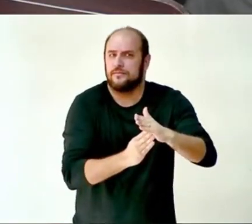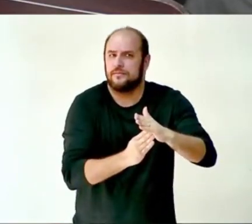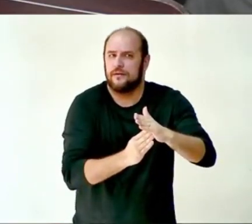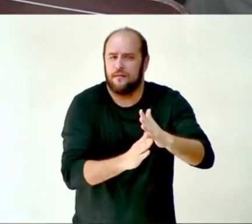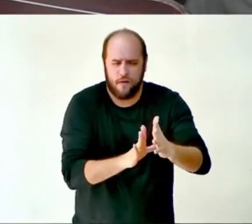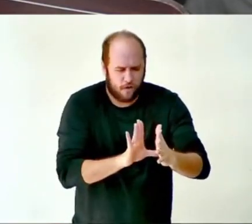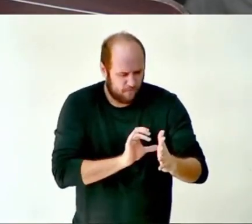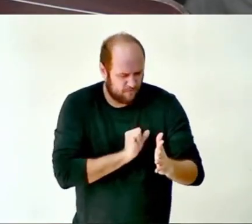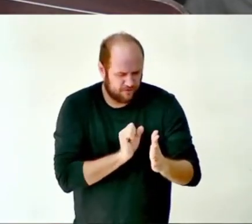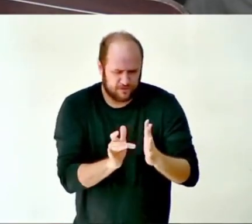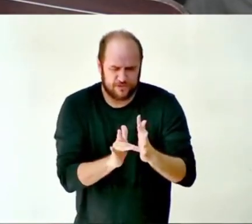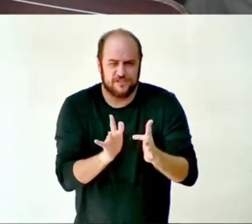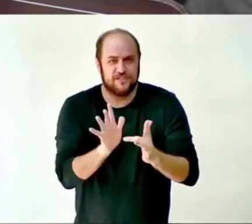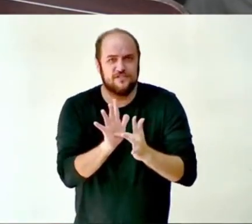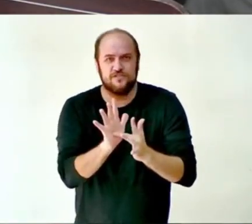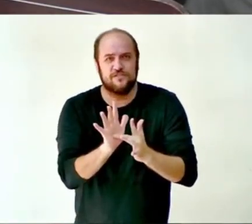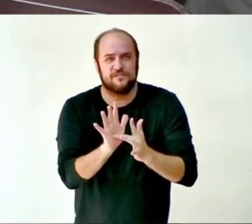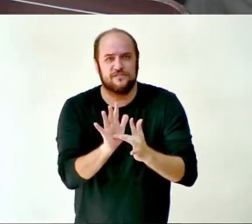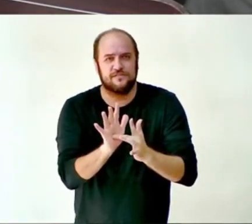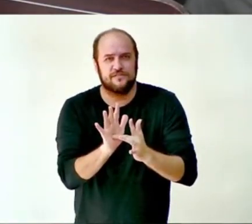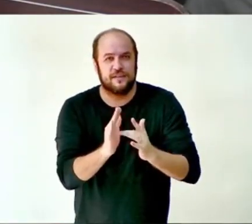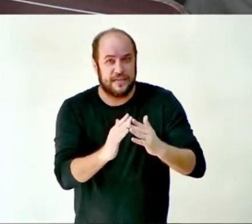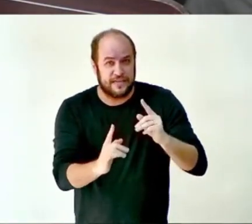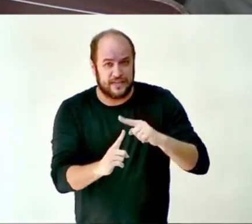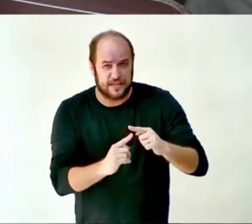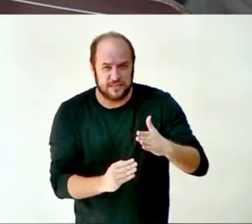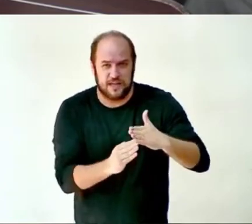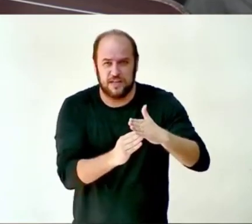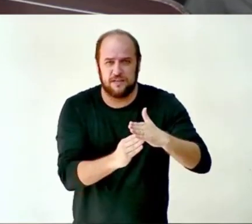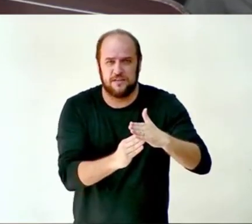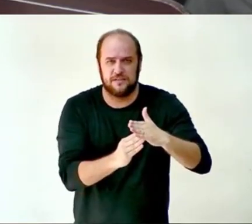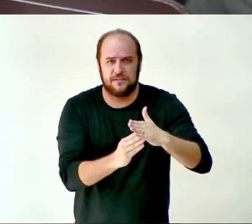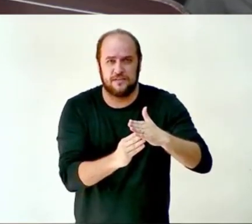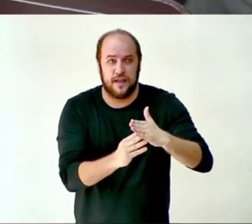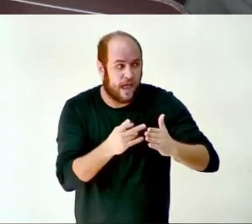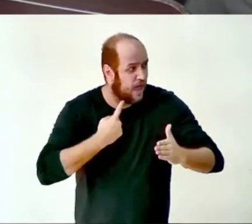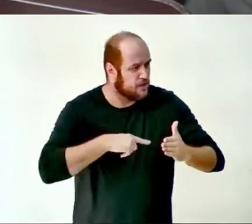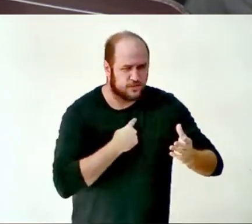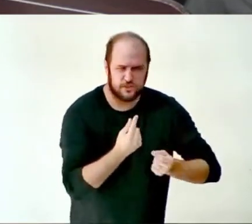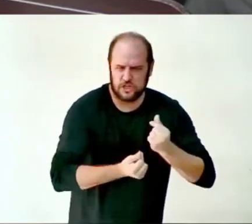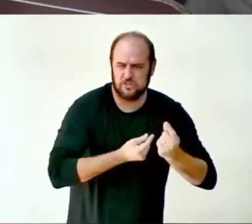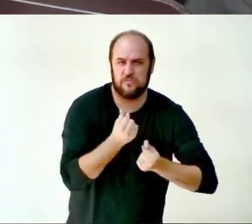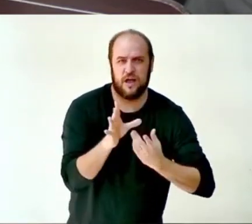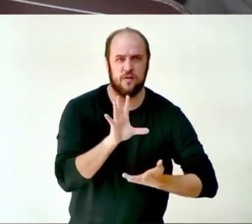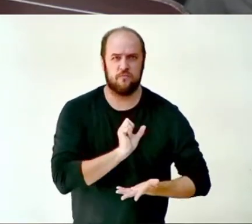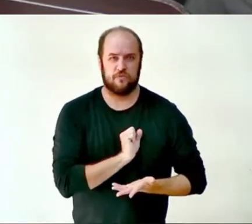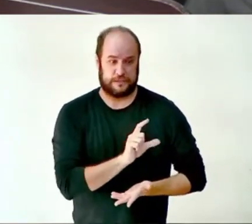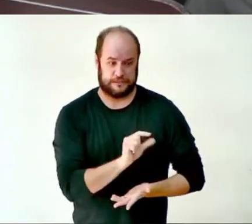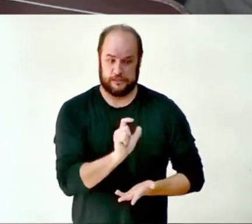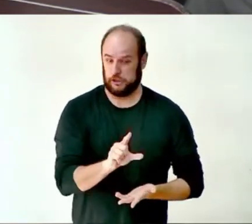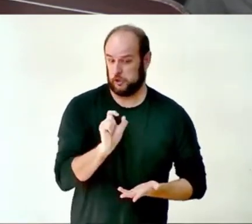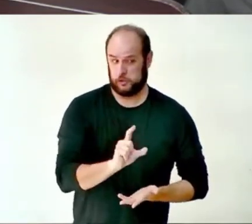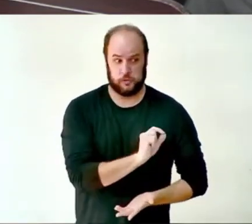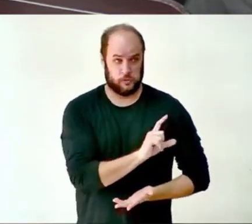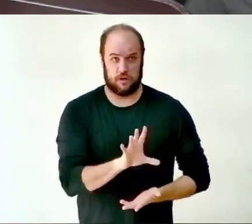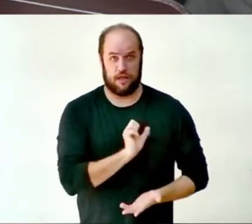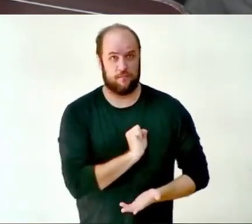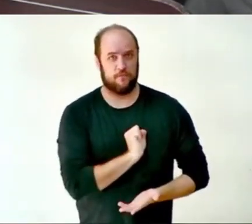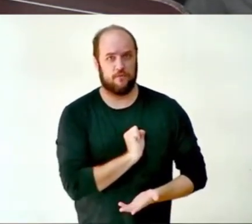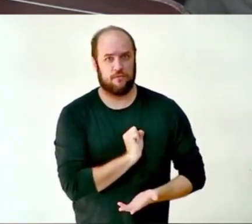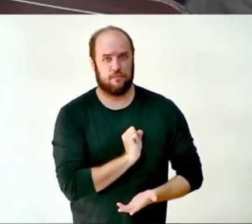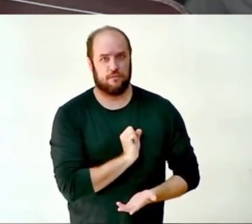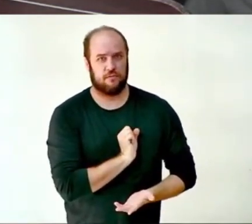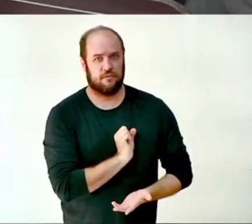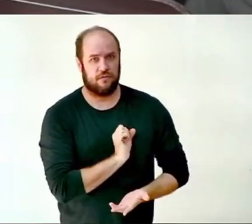de Cristo. Por que a gente administra amor? Por que a gente ama quem quer amar? Por que a gente não ama quem não